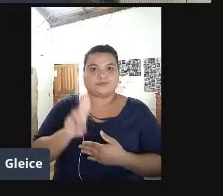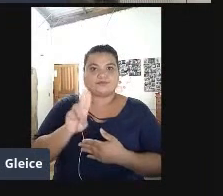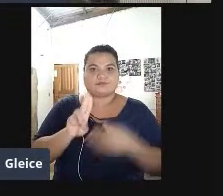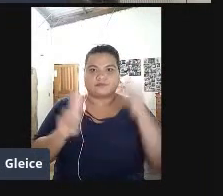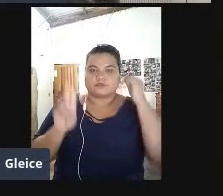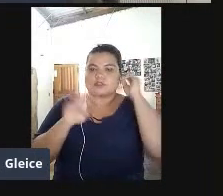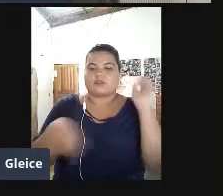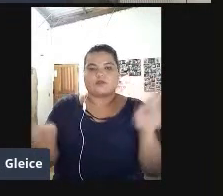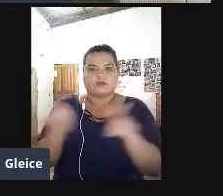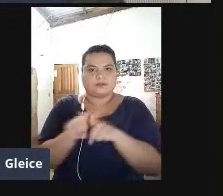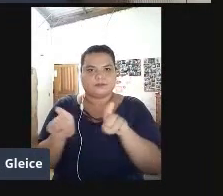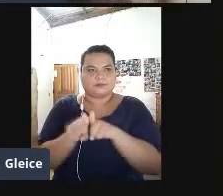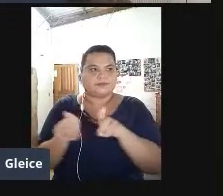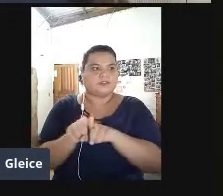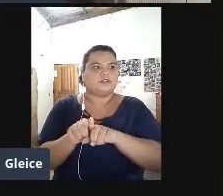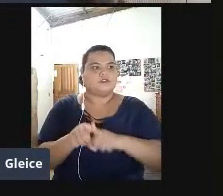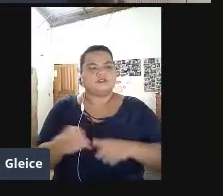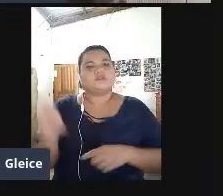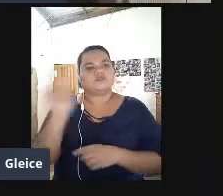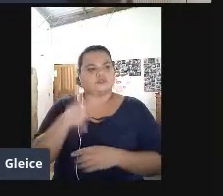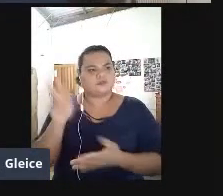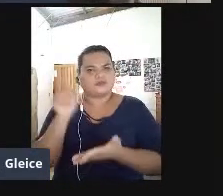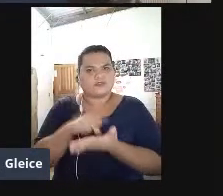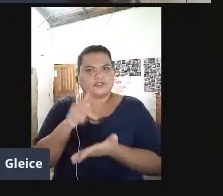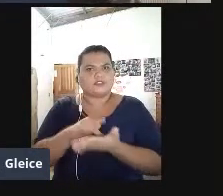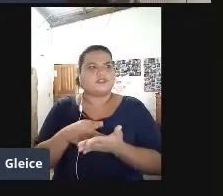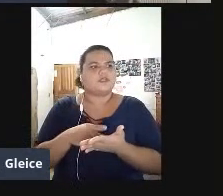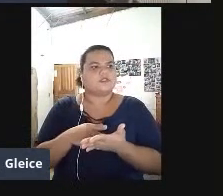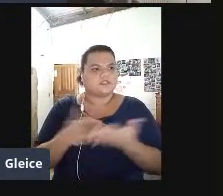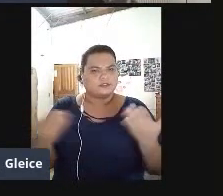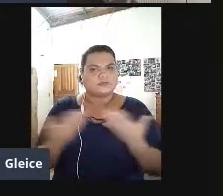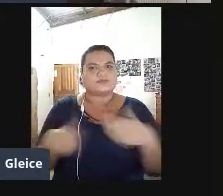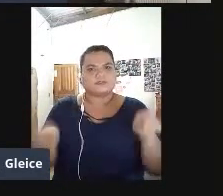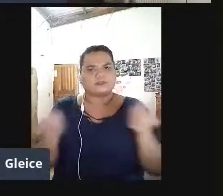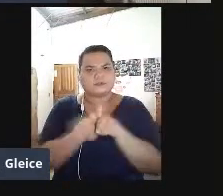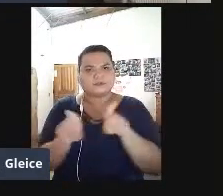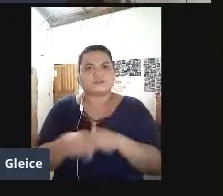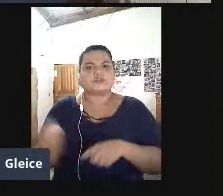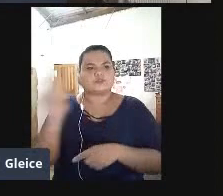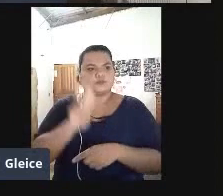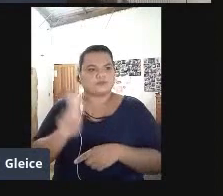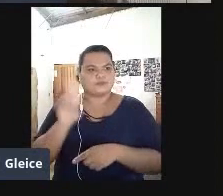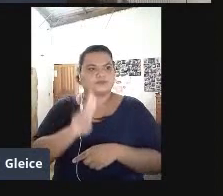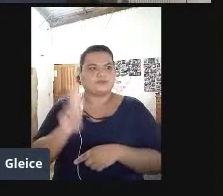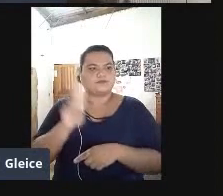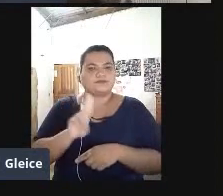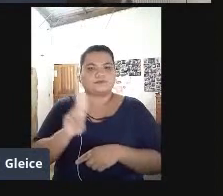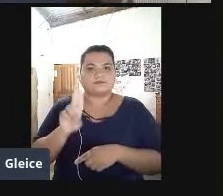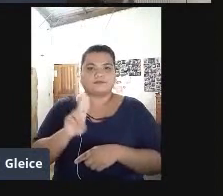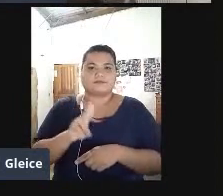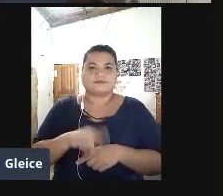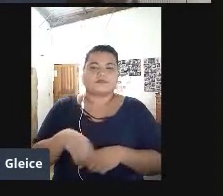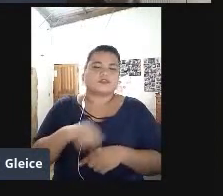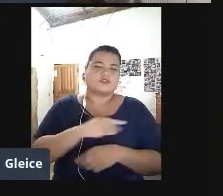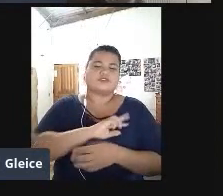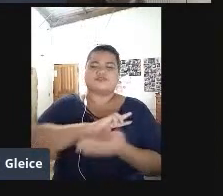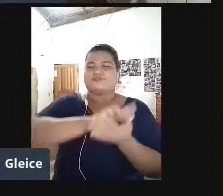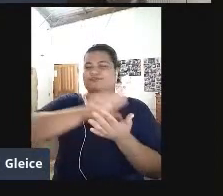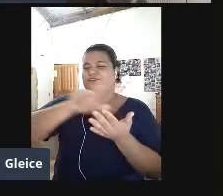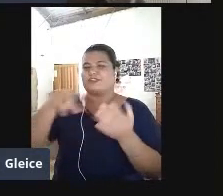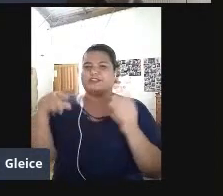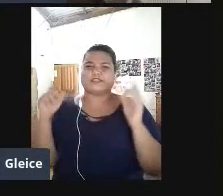de maior bom grado, utilizamos até hoje, inclusive, na unidade de terapia intensiva. E tivemos algumas outras dificuldades operacionais